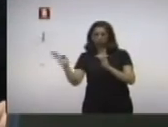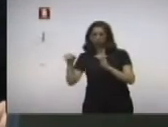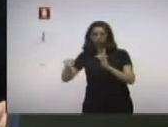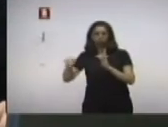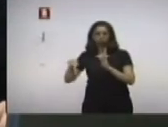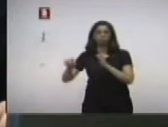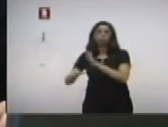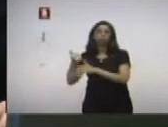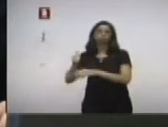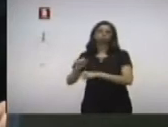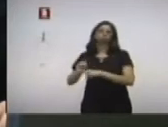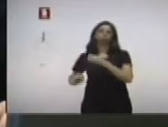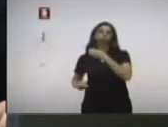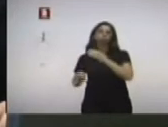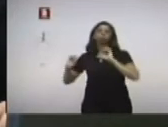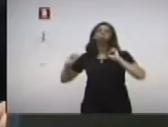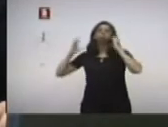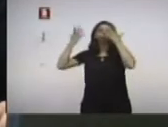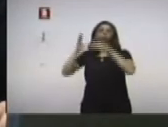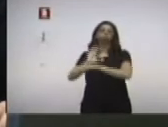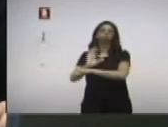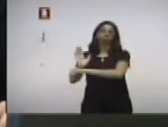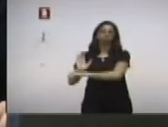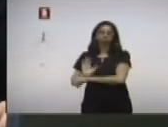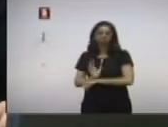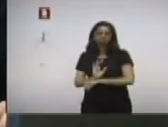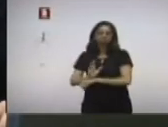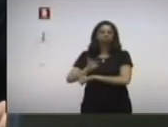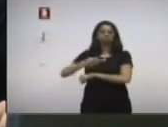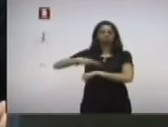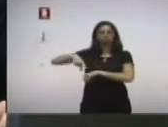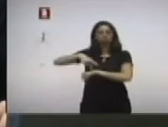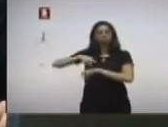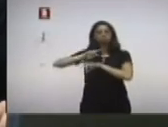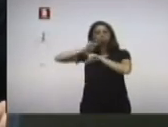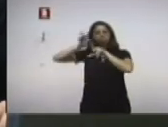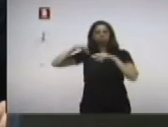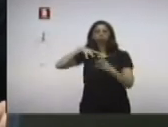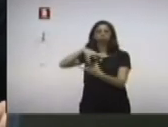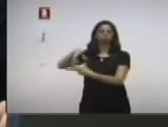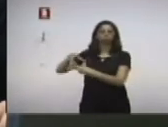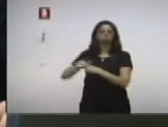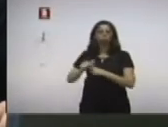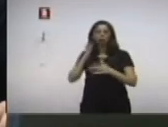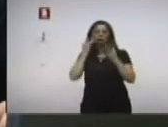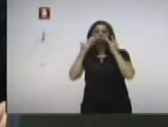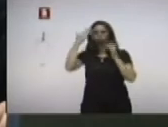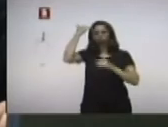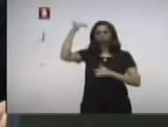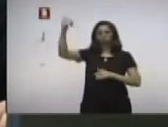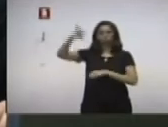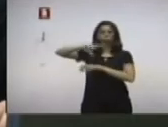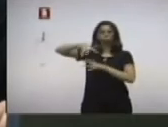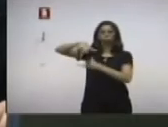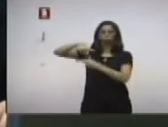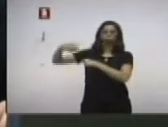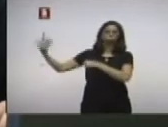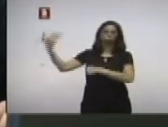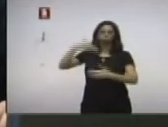de cinema na nossa cidade inclusive com a vinda de atores conhecidos mundialmente